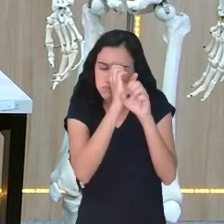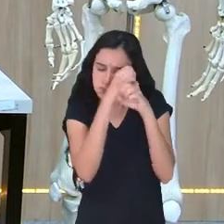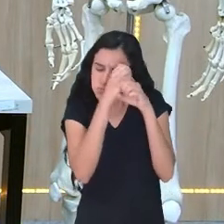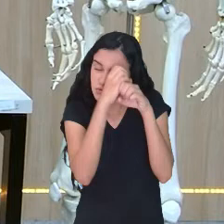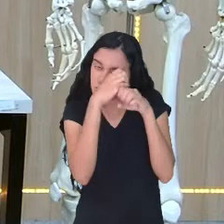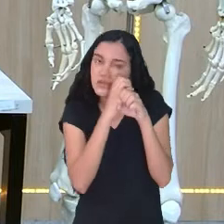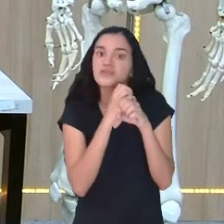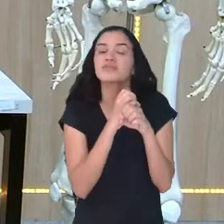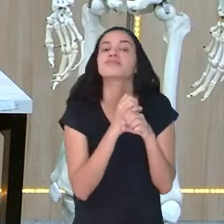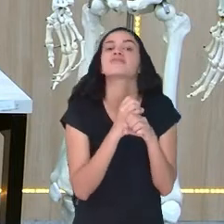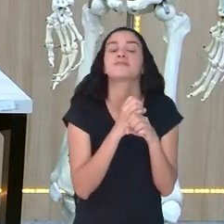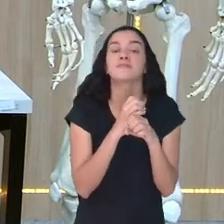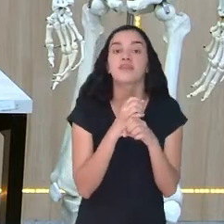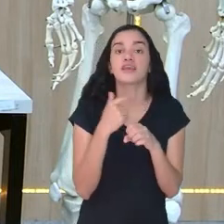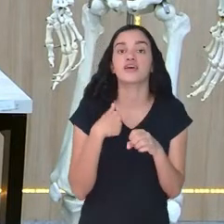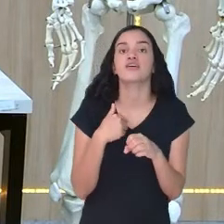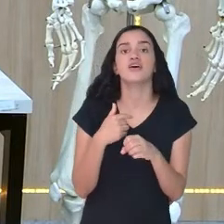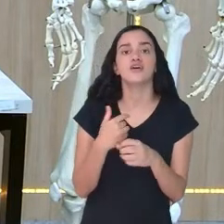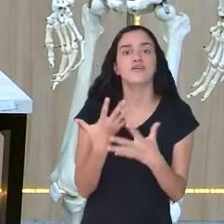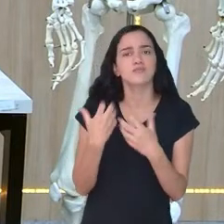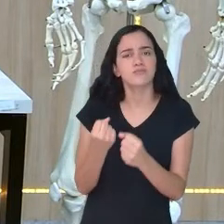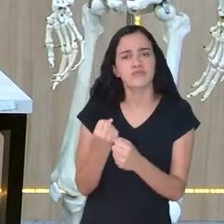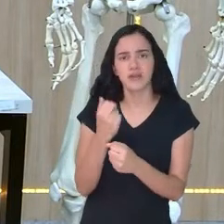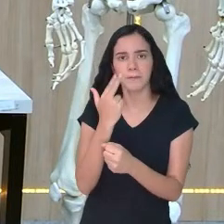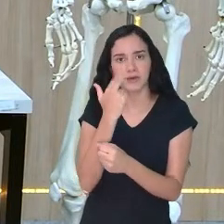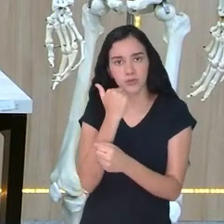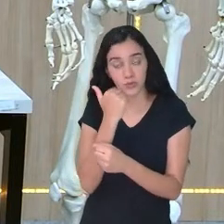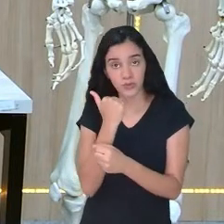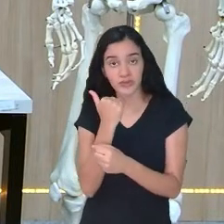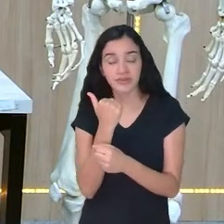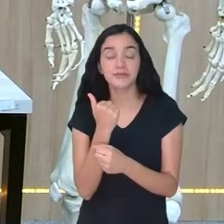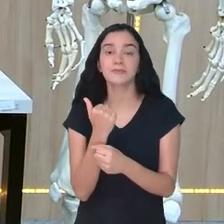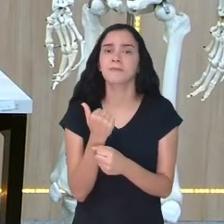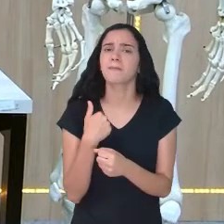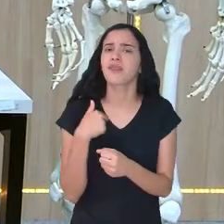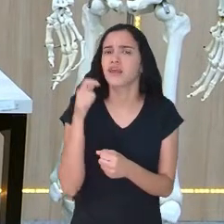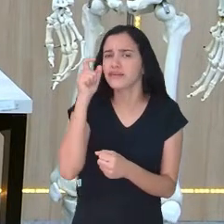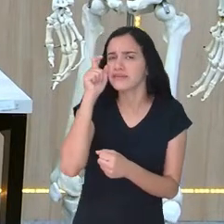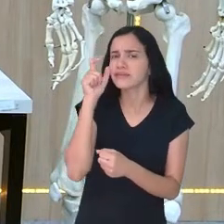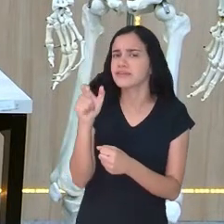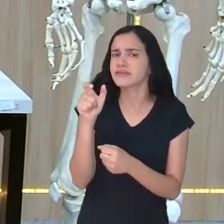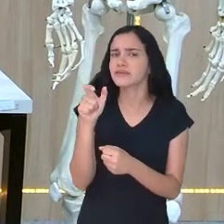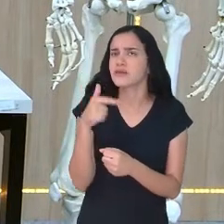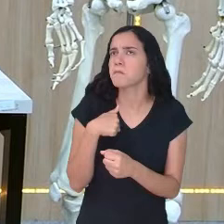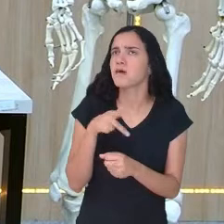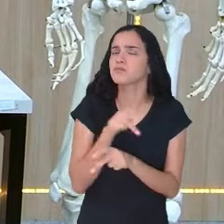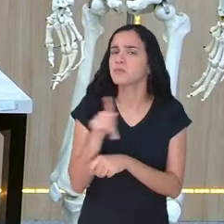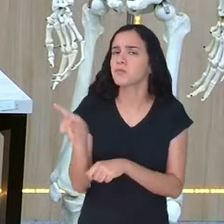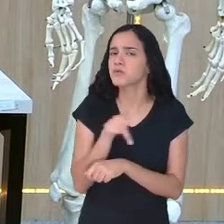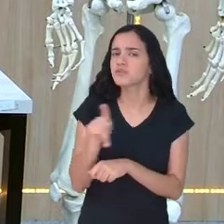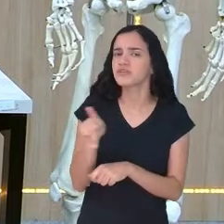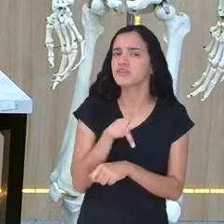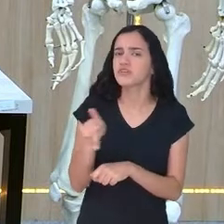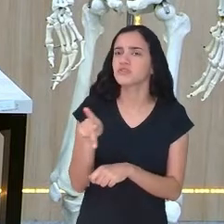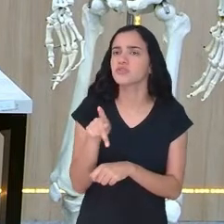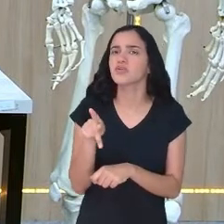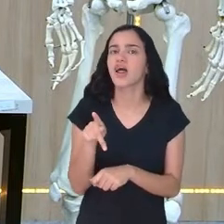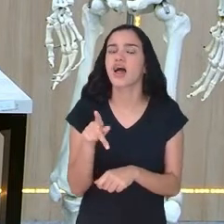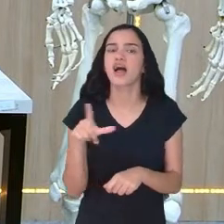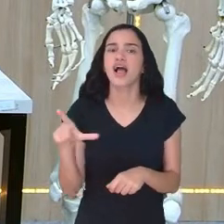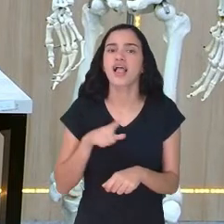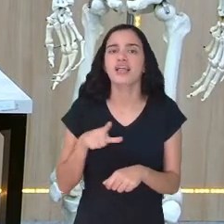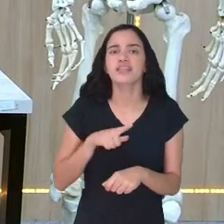gente, esses nutrientes, esse combustível. Vejam que interessante. Professor, e tem vasinhos que